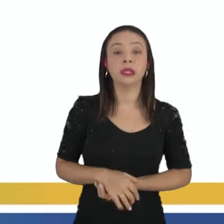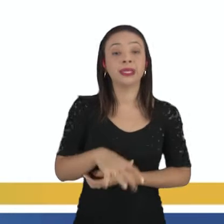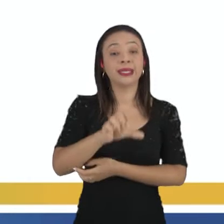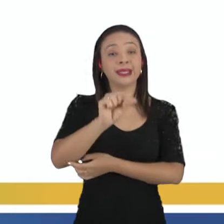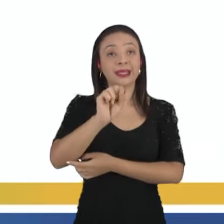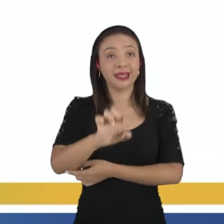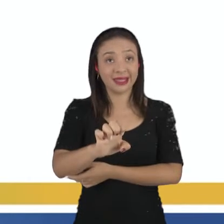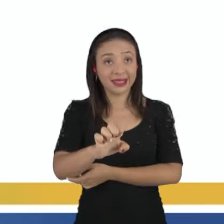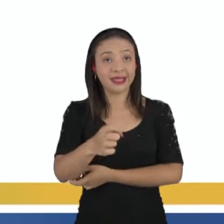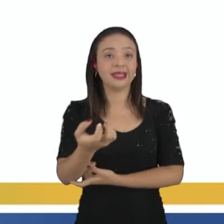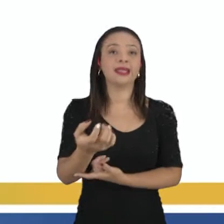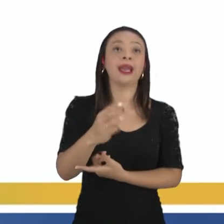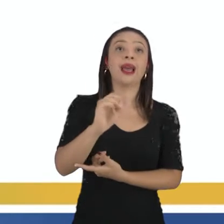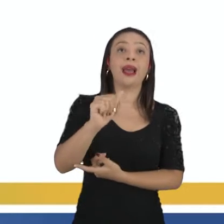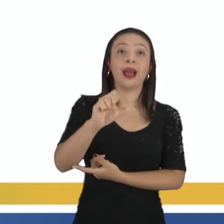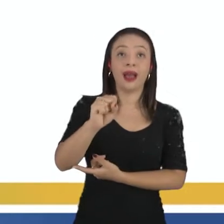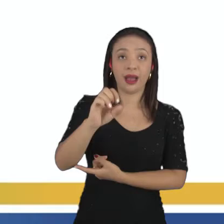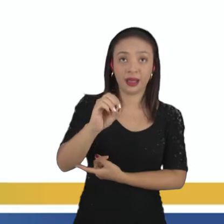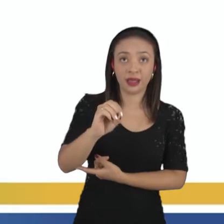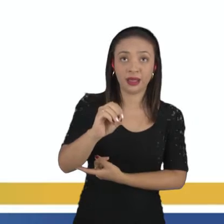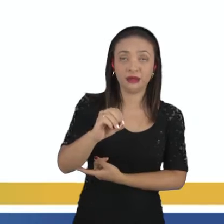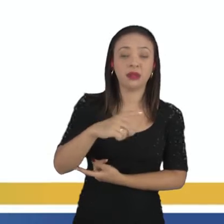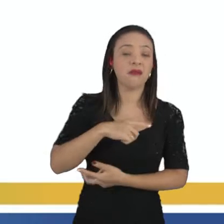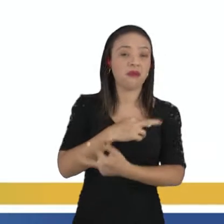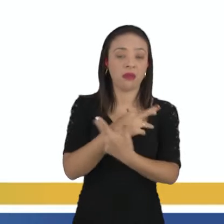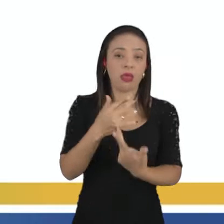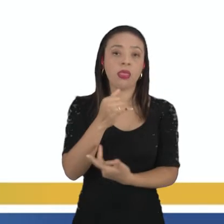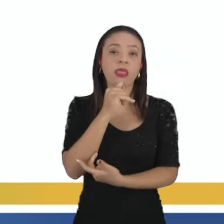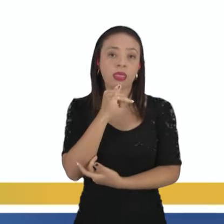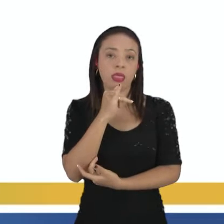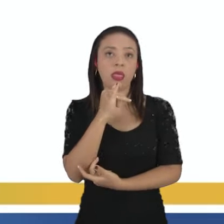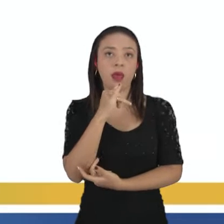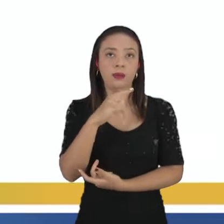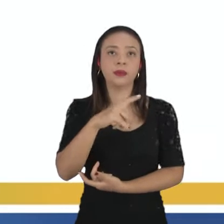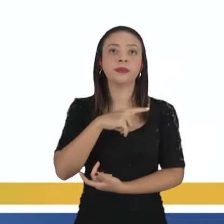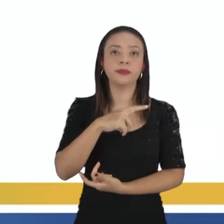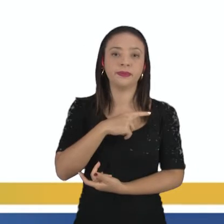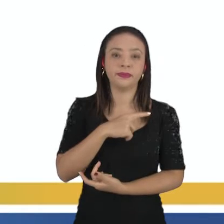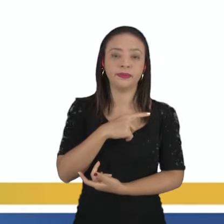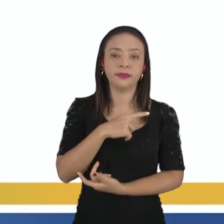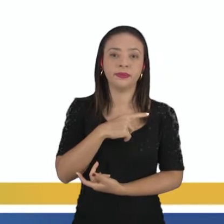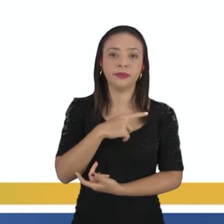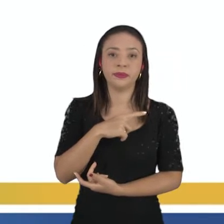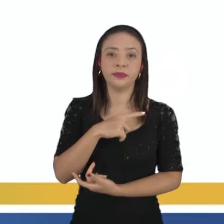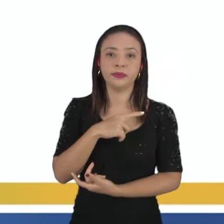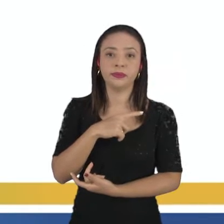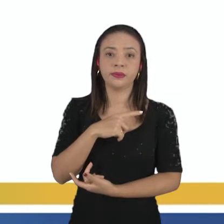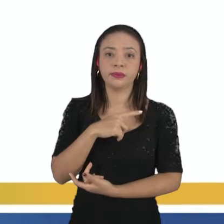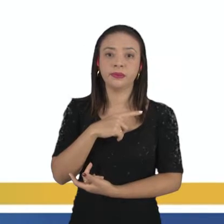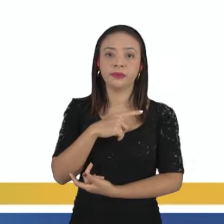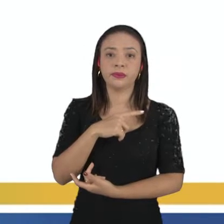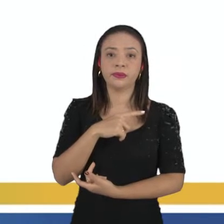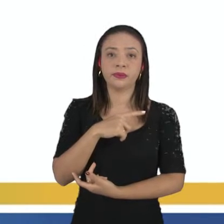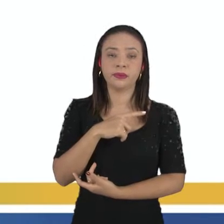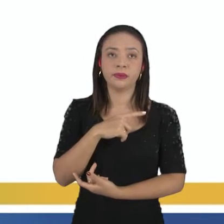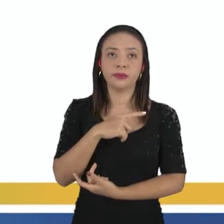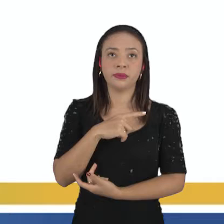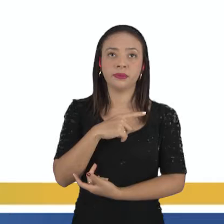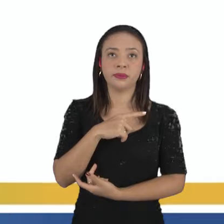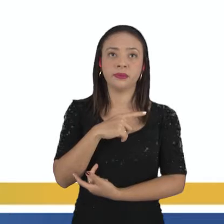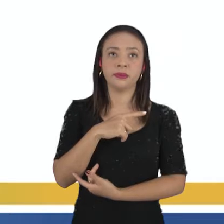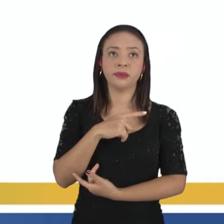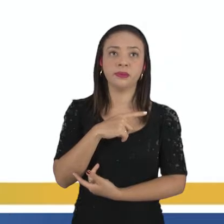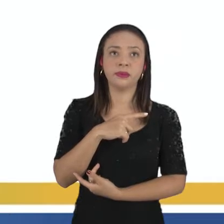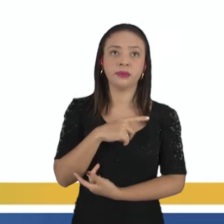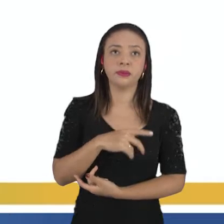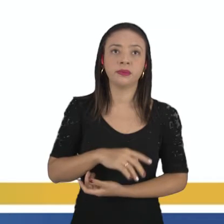Se, caso, desde que, contanto que, exceto se, salvo se, a menos que, a